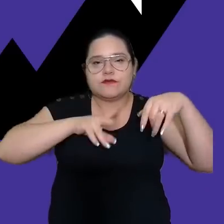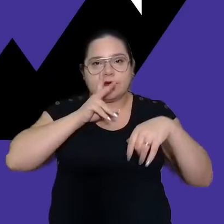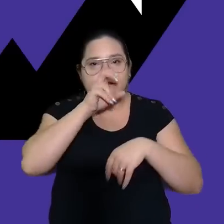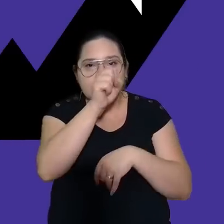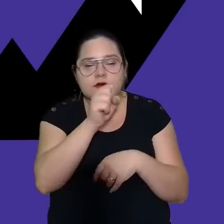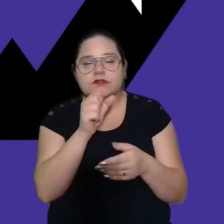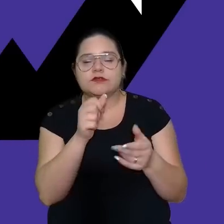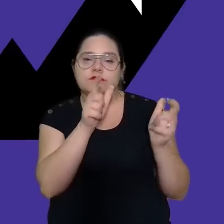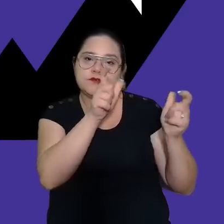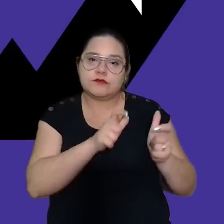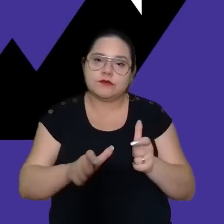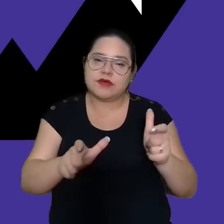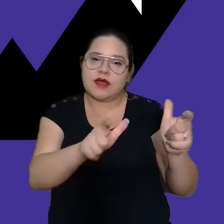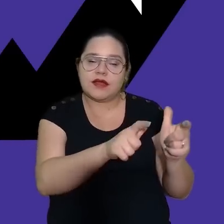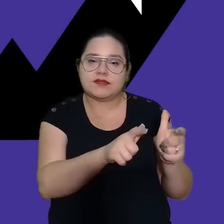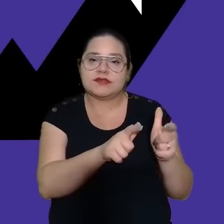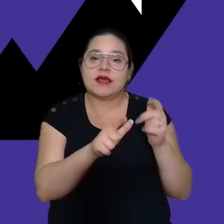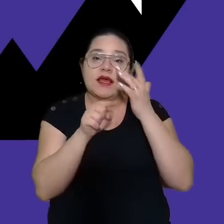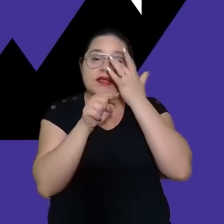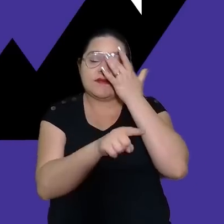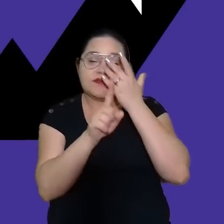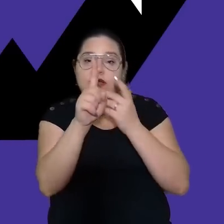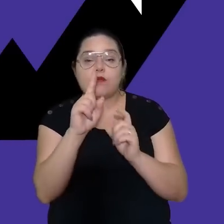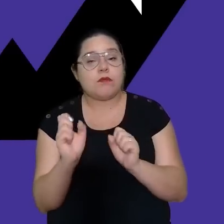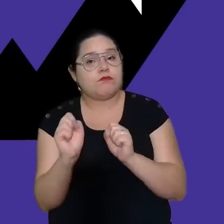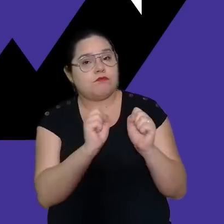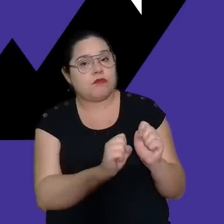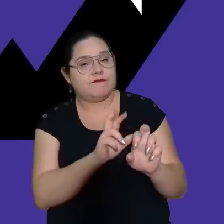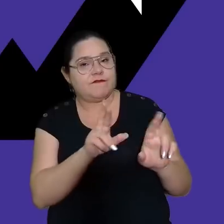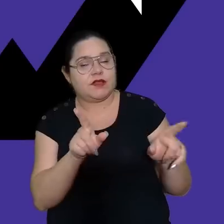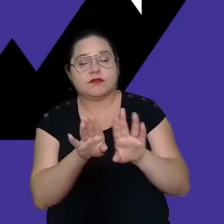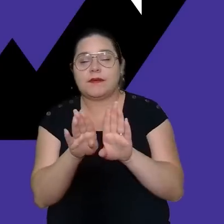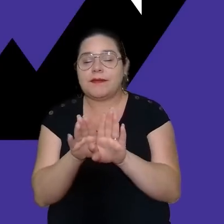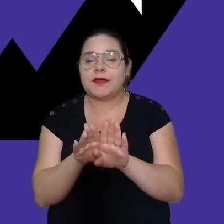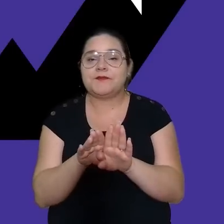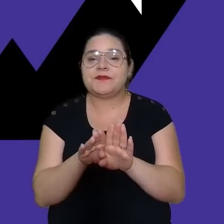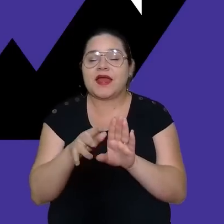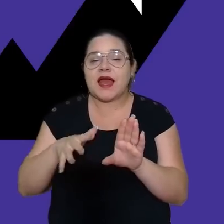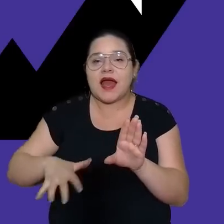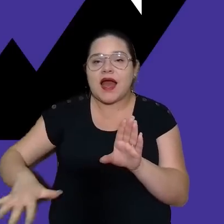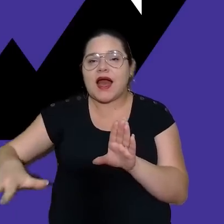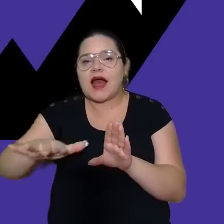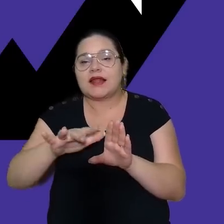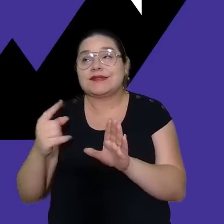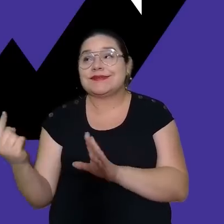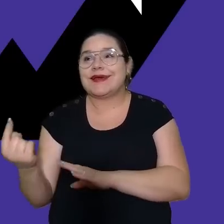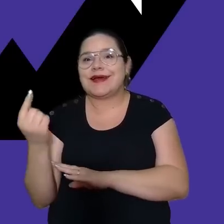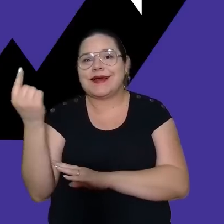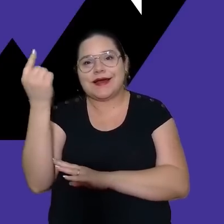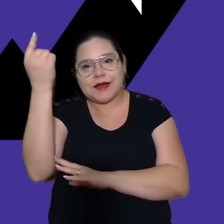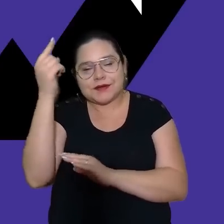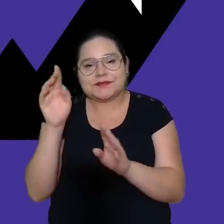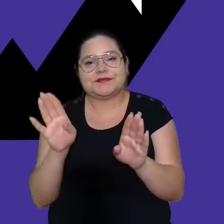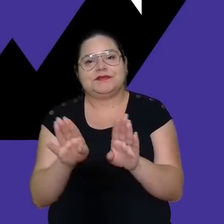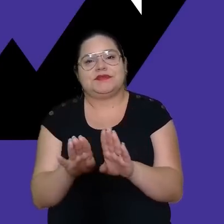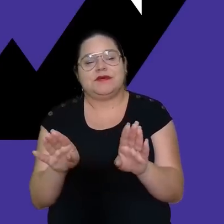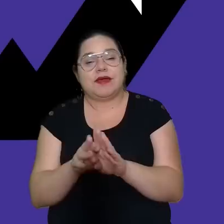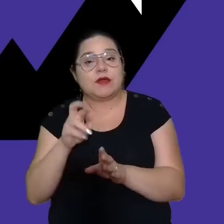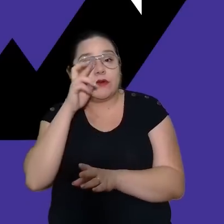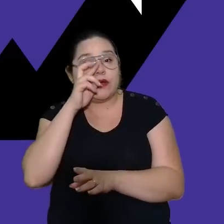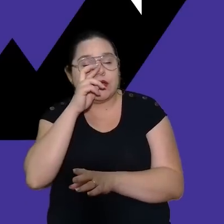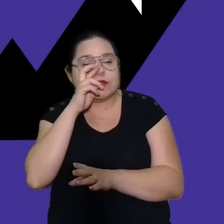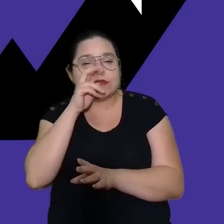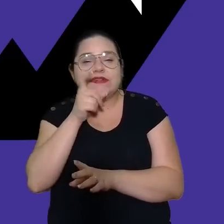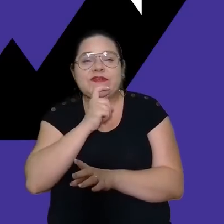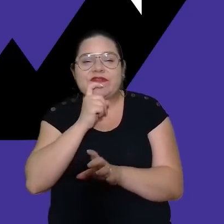o sorgo é uma possibilidade. Também em regiões de altitude, onde o risco de geadas é maior,